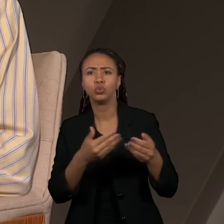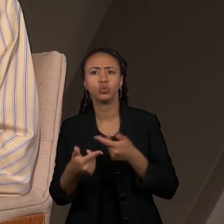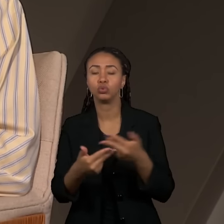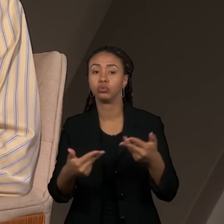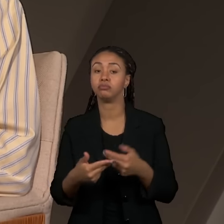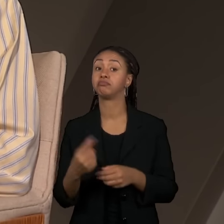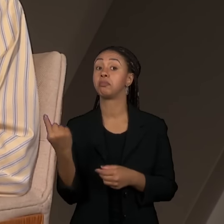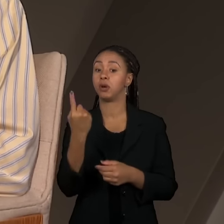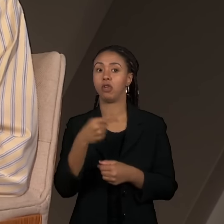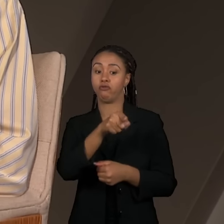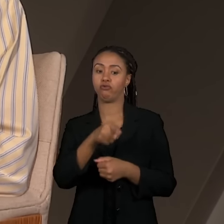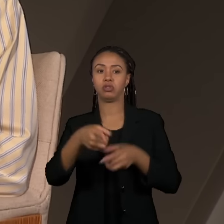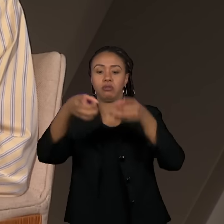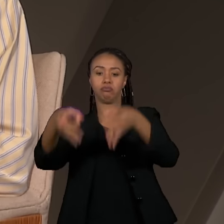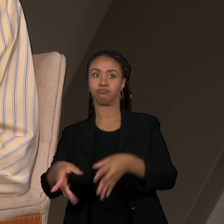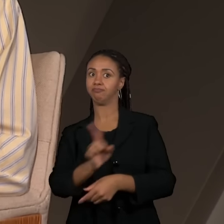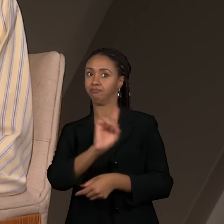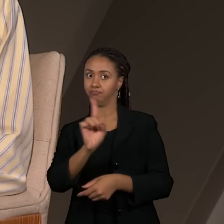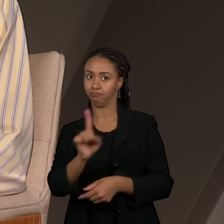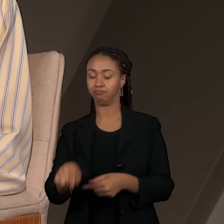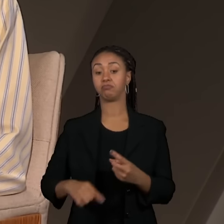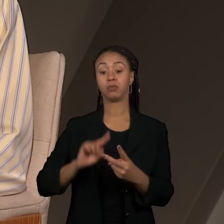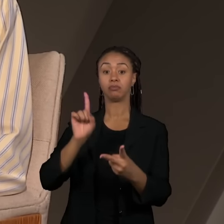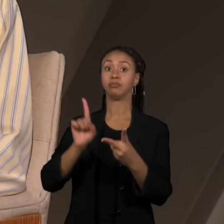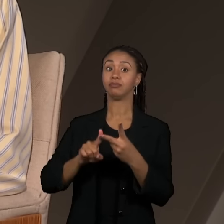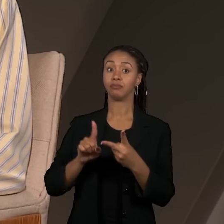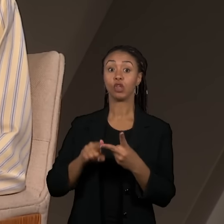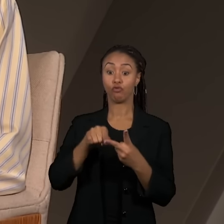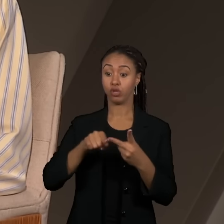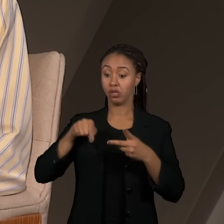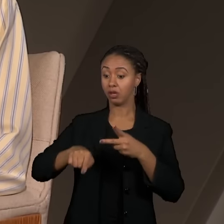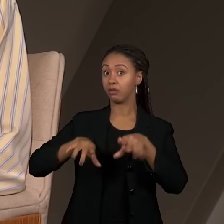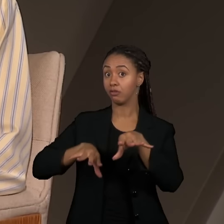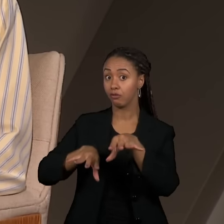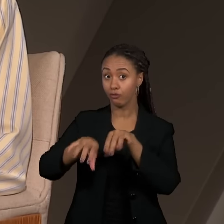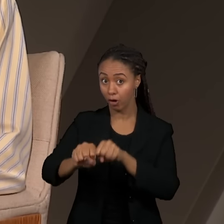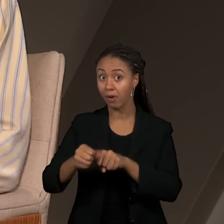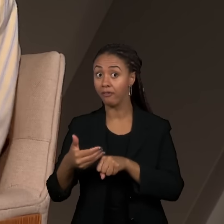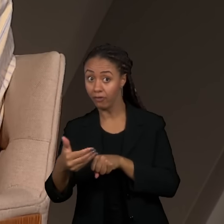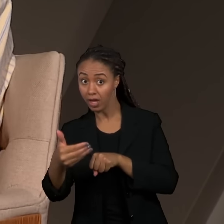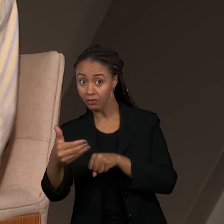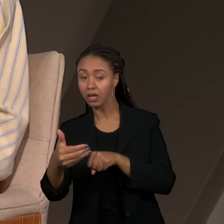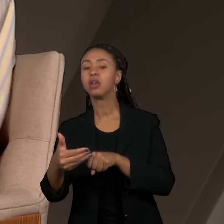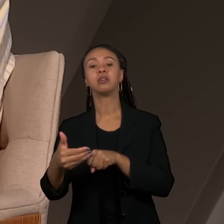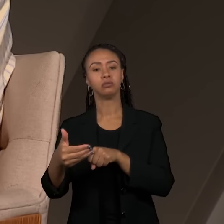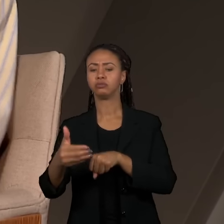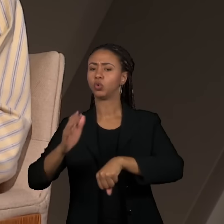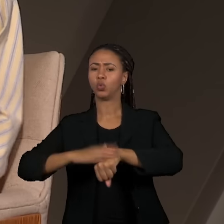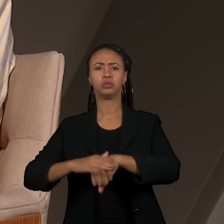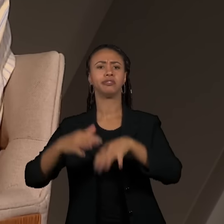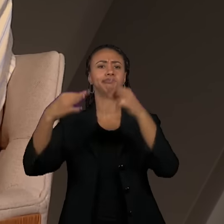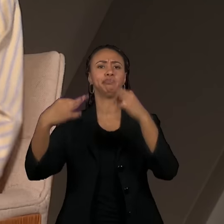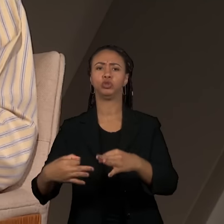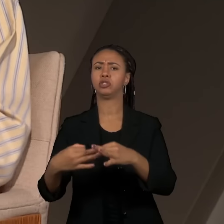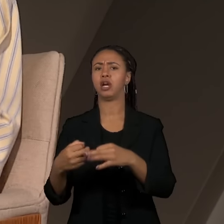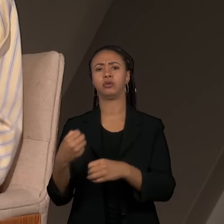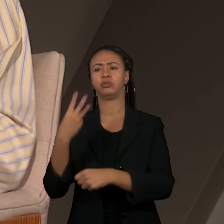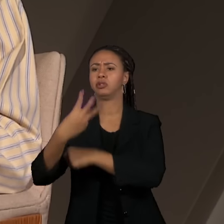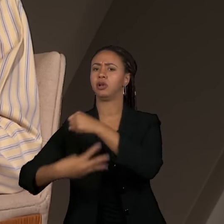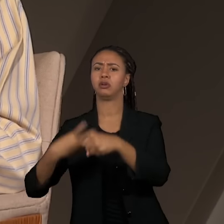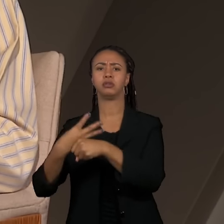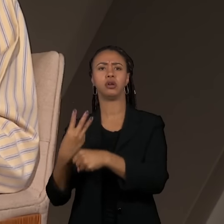embora e segundo ter certeza que você vai embora quando terminar o teus 4 anos 5 anos que é o